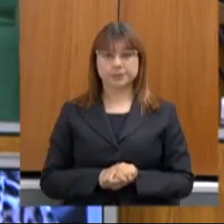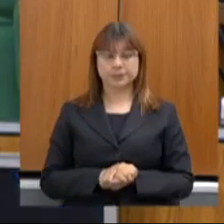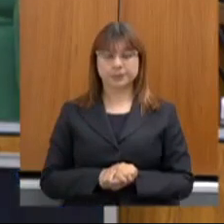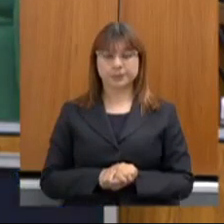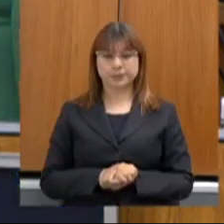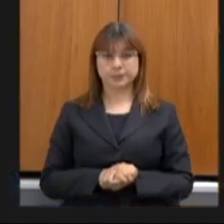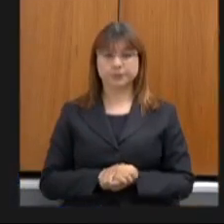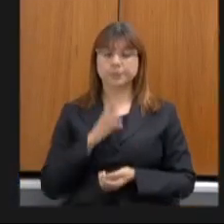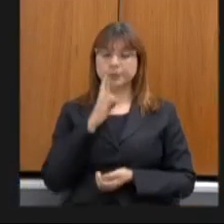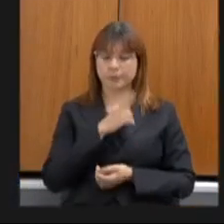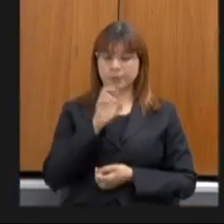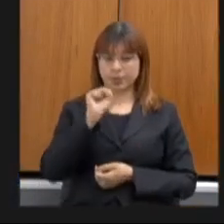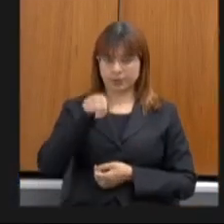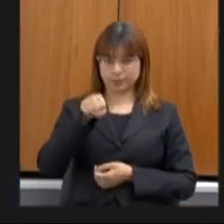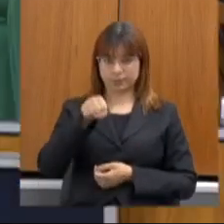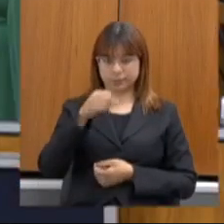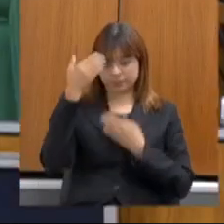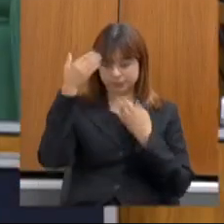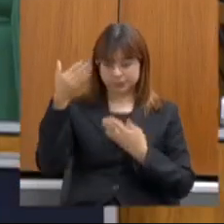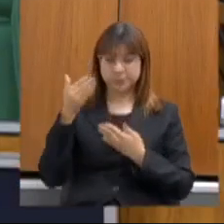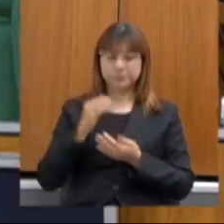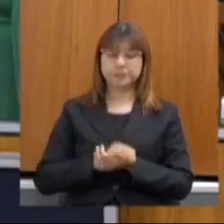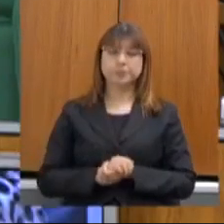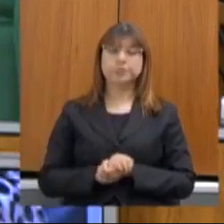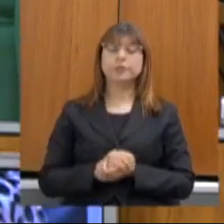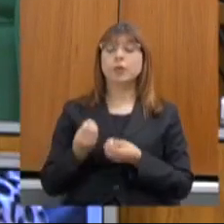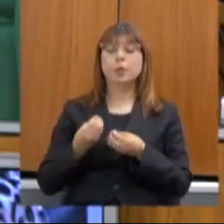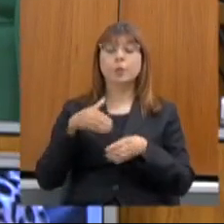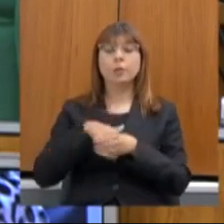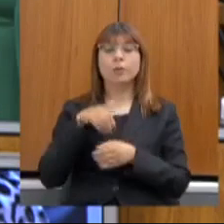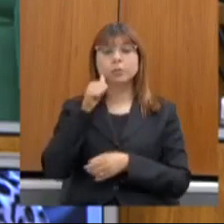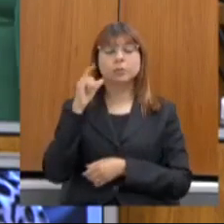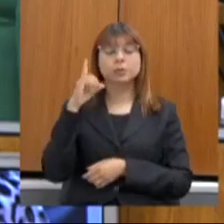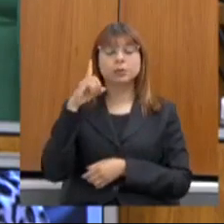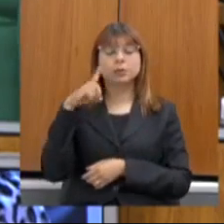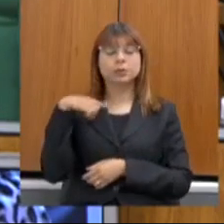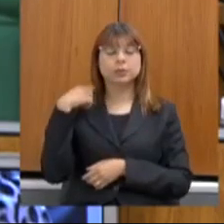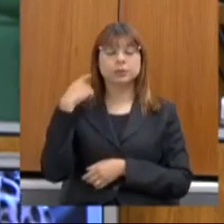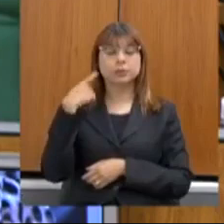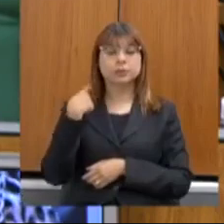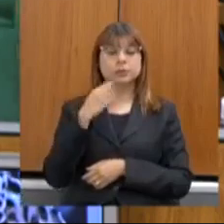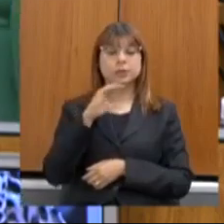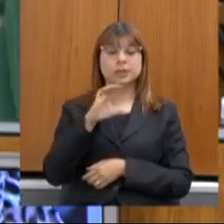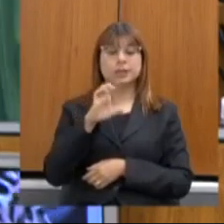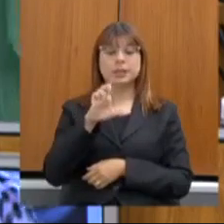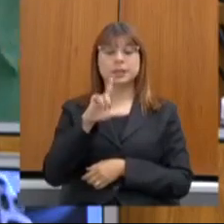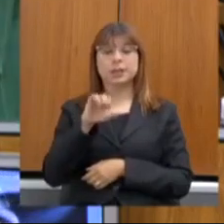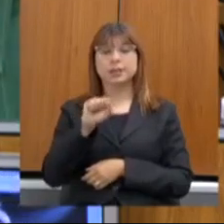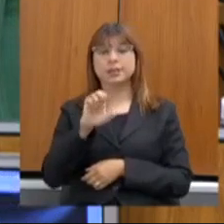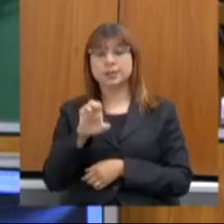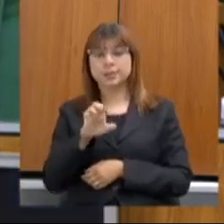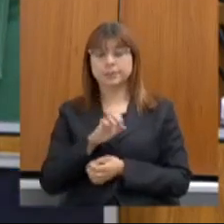o resultado da Revolta assim Obrigada Deputado como volta a deputada celise laviola